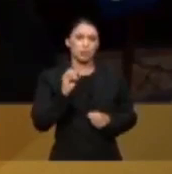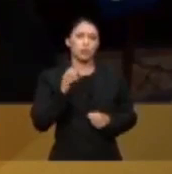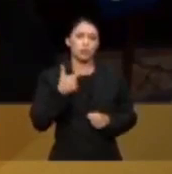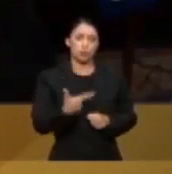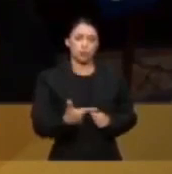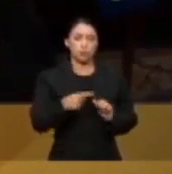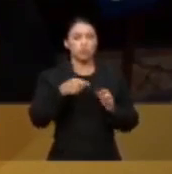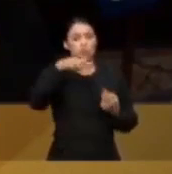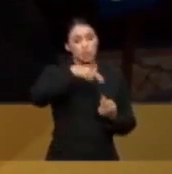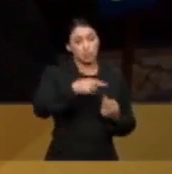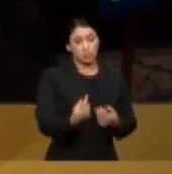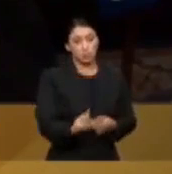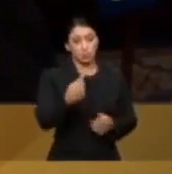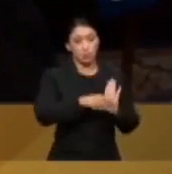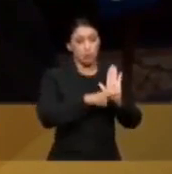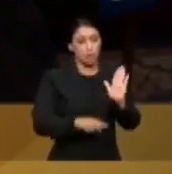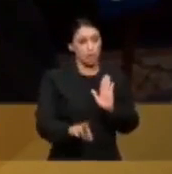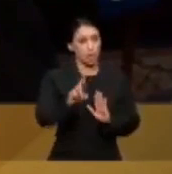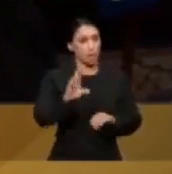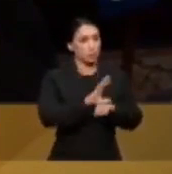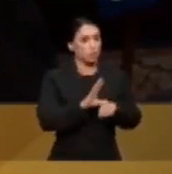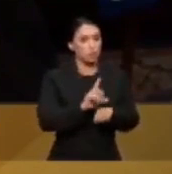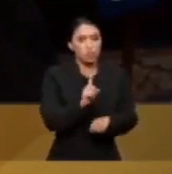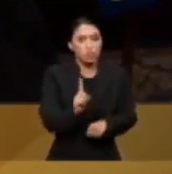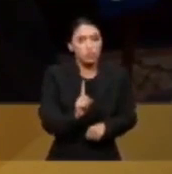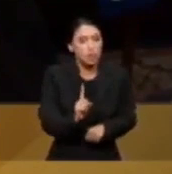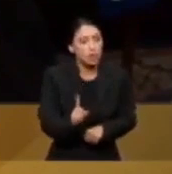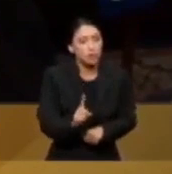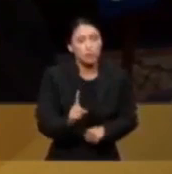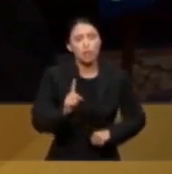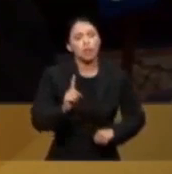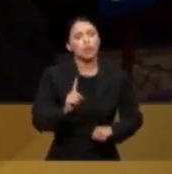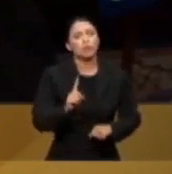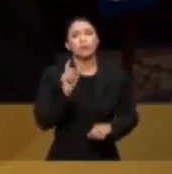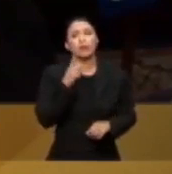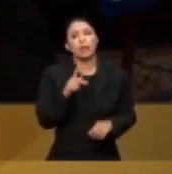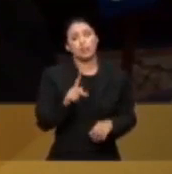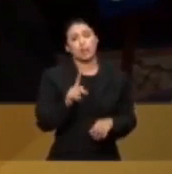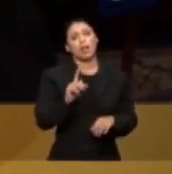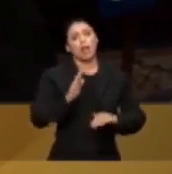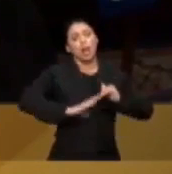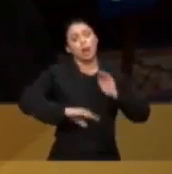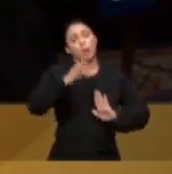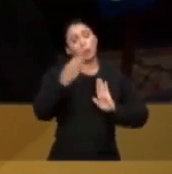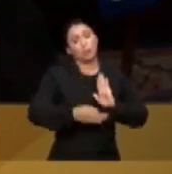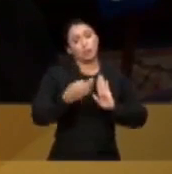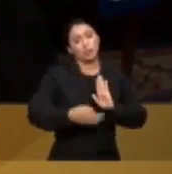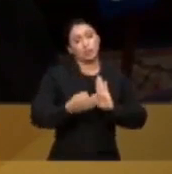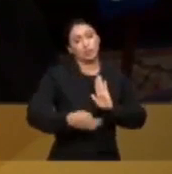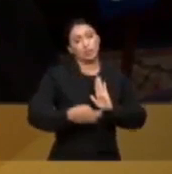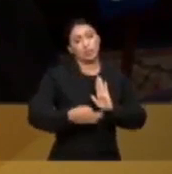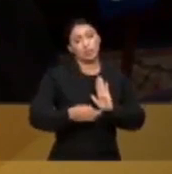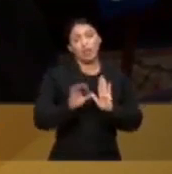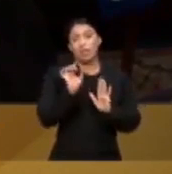R da Constituição, não restringe a competência da Suprema Corte aos jurídicos e